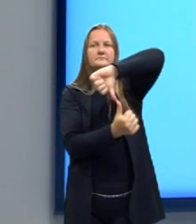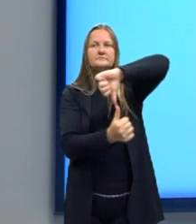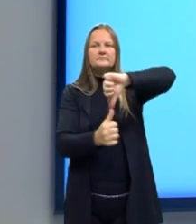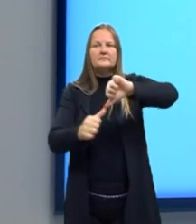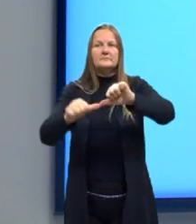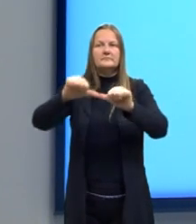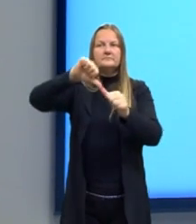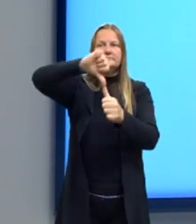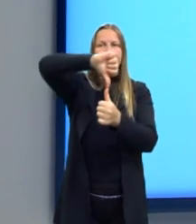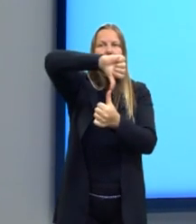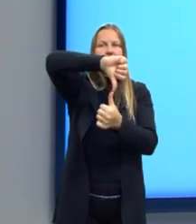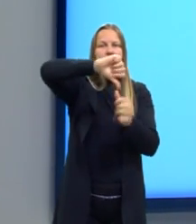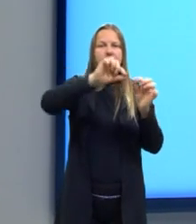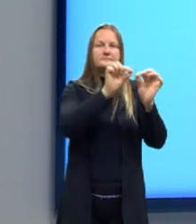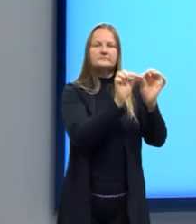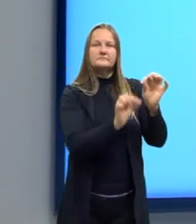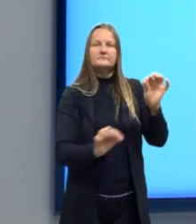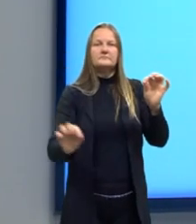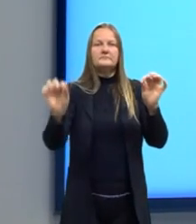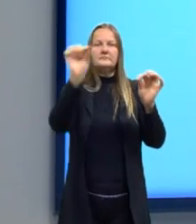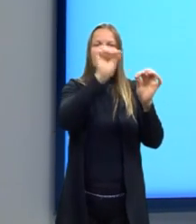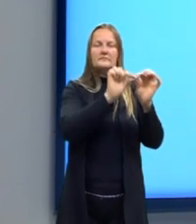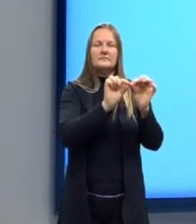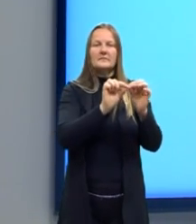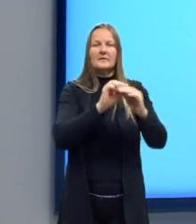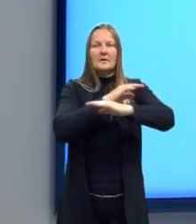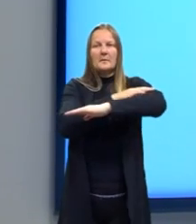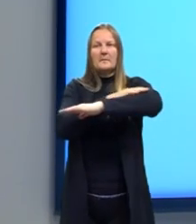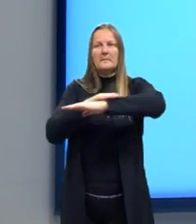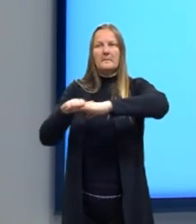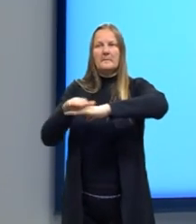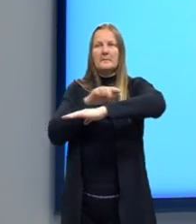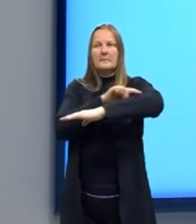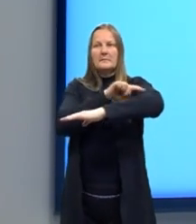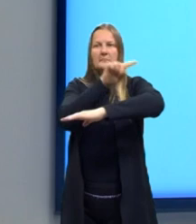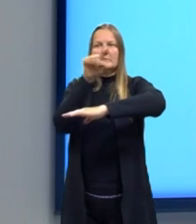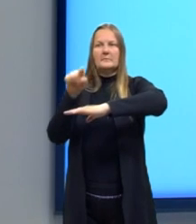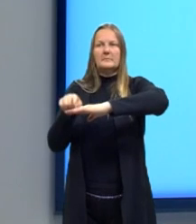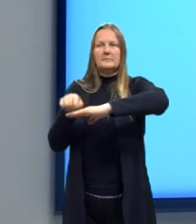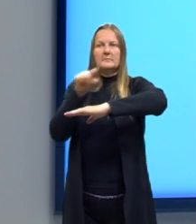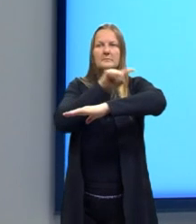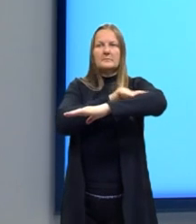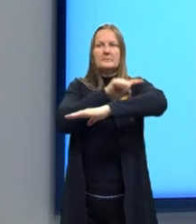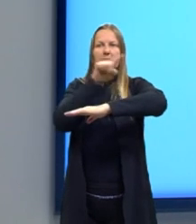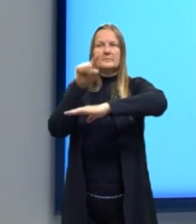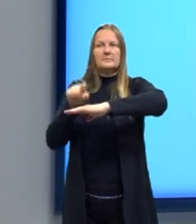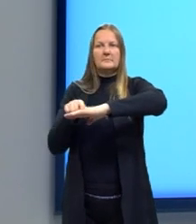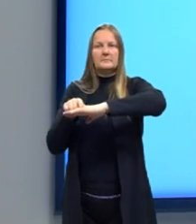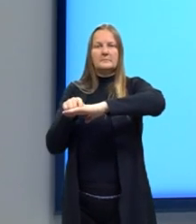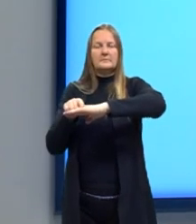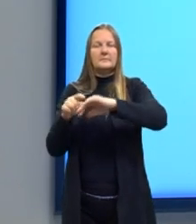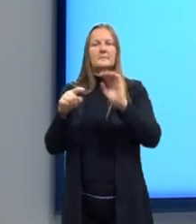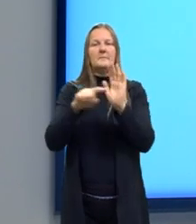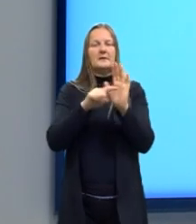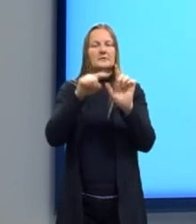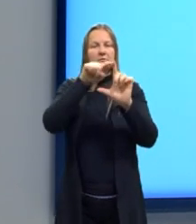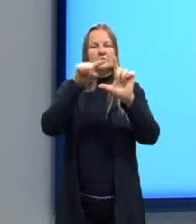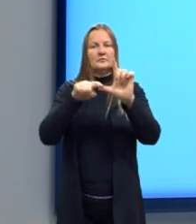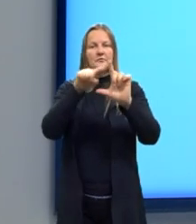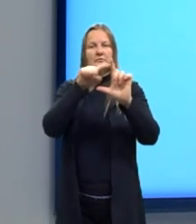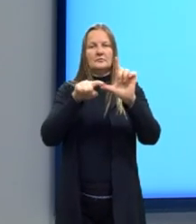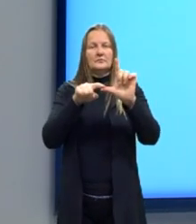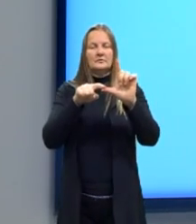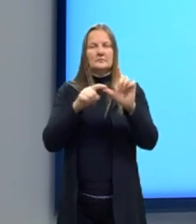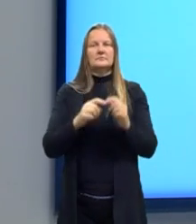nós considerarmos né 180 que seria a volta ali menos o ângulo em questão então na substituímos